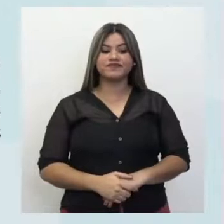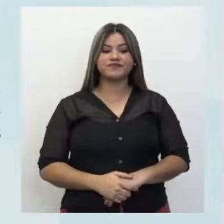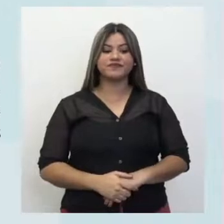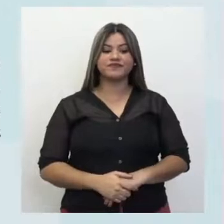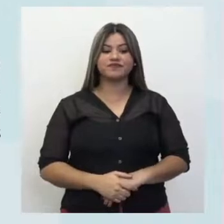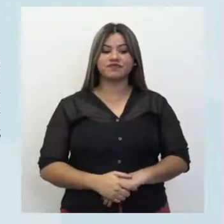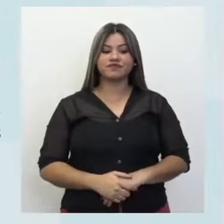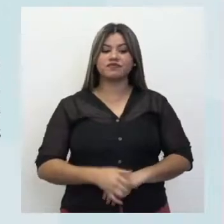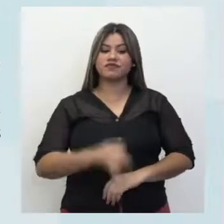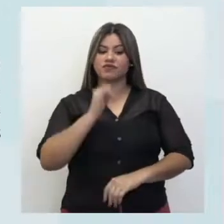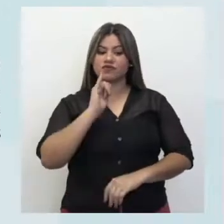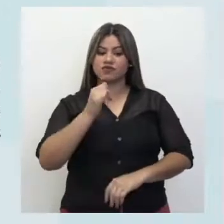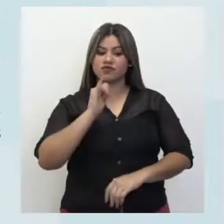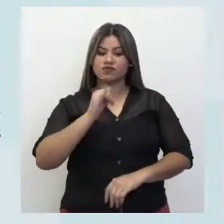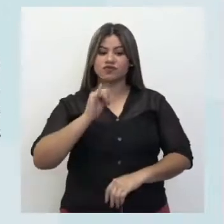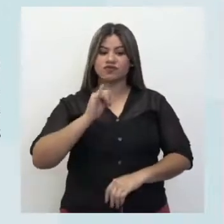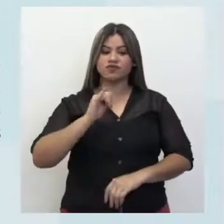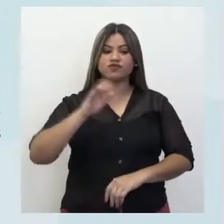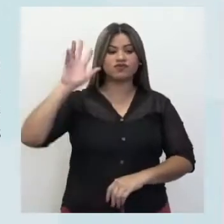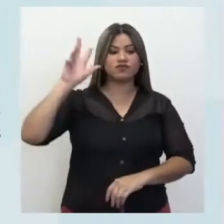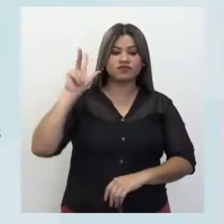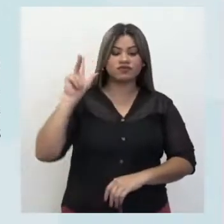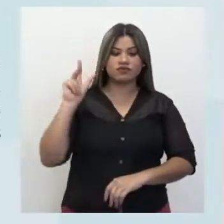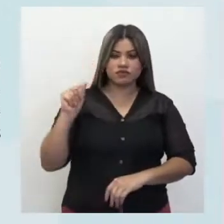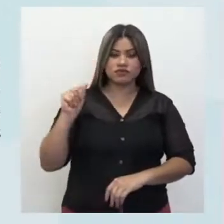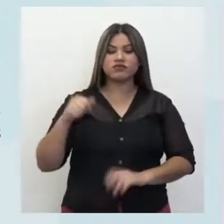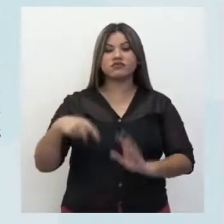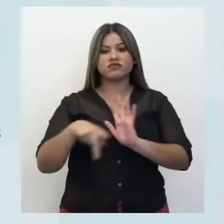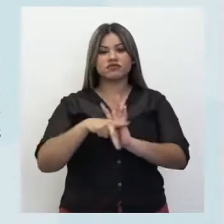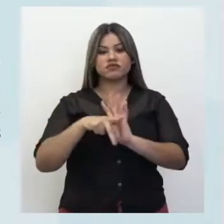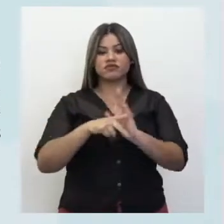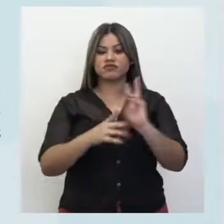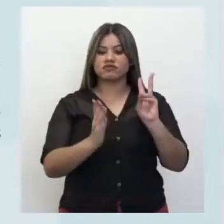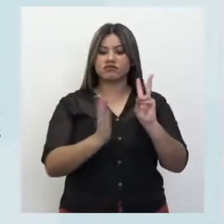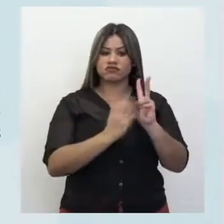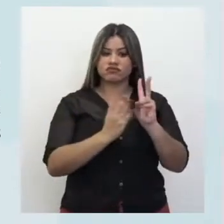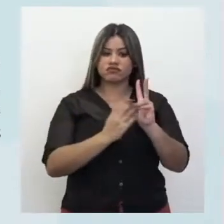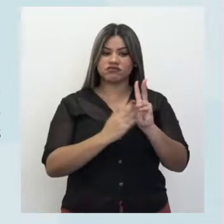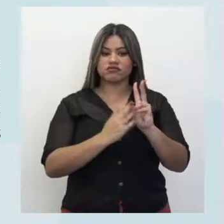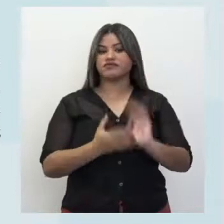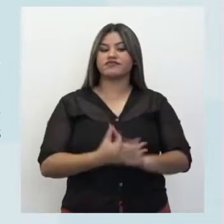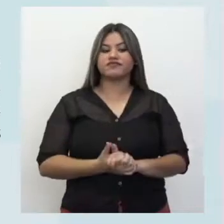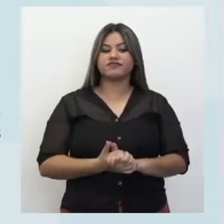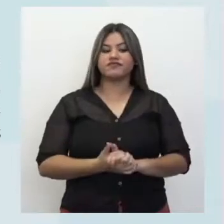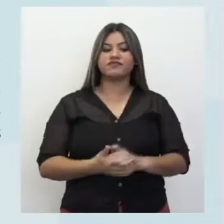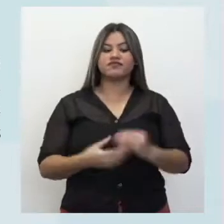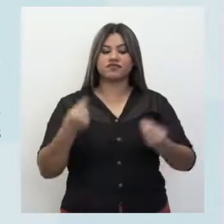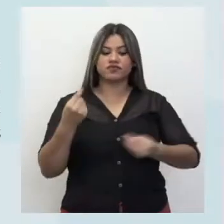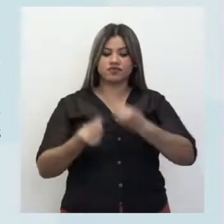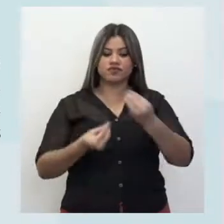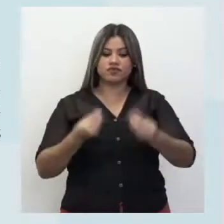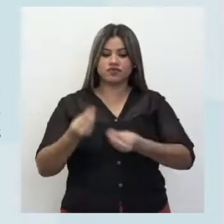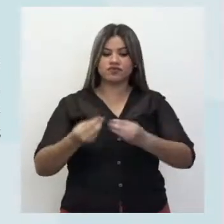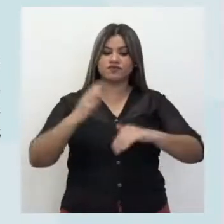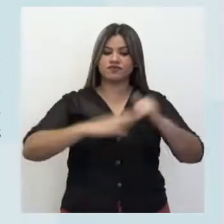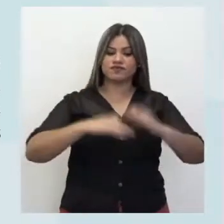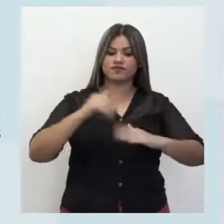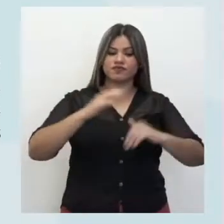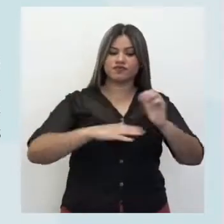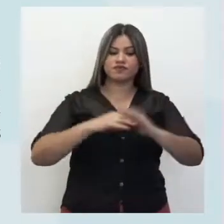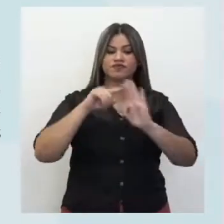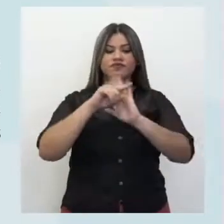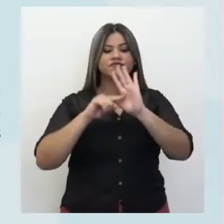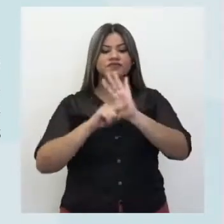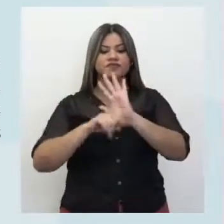contos africanos e indígenas, e a habilidade que iremos acionar, analisar entre os textos literários e entre estes e